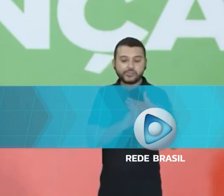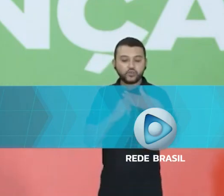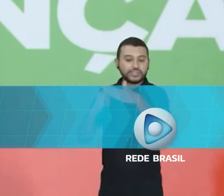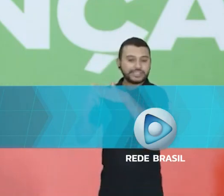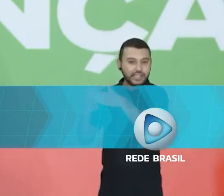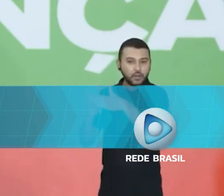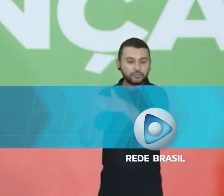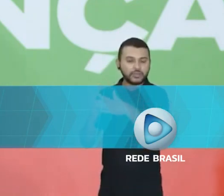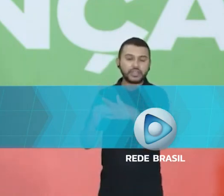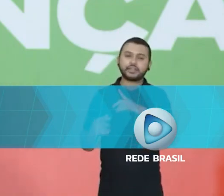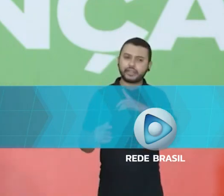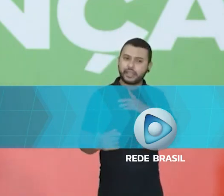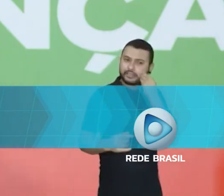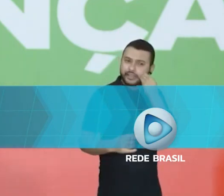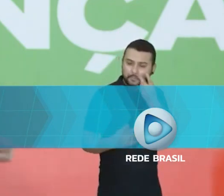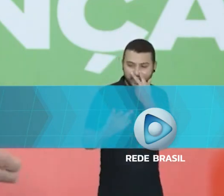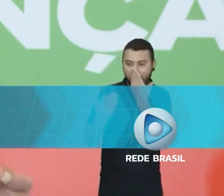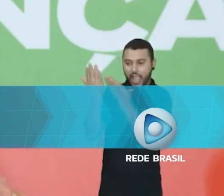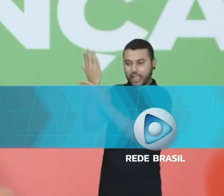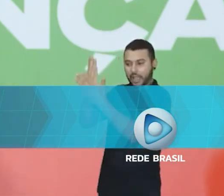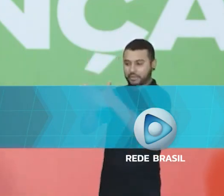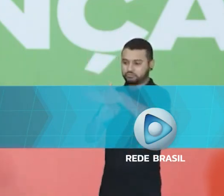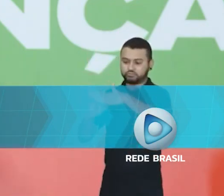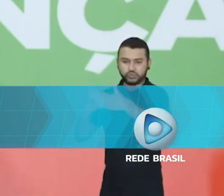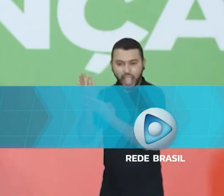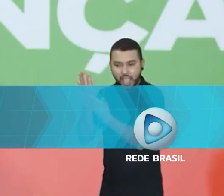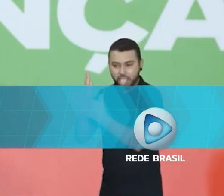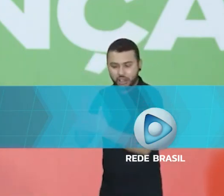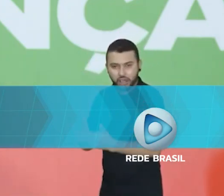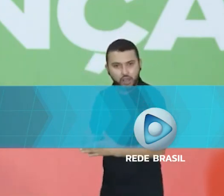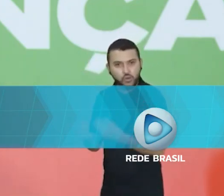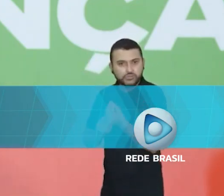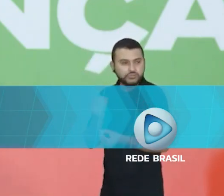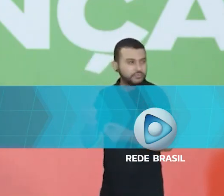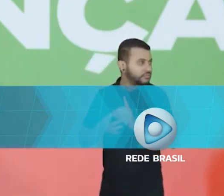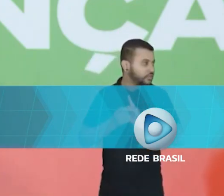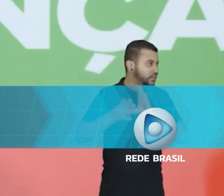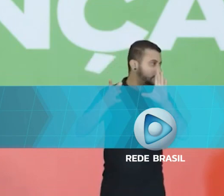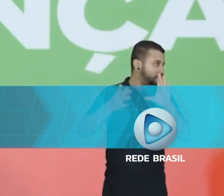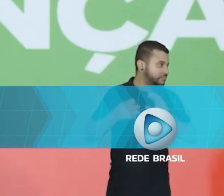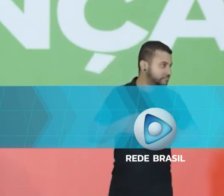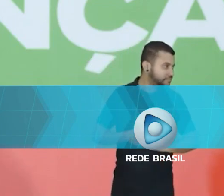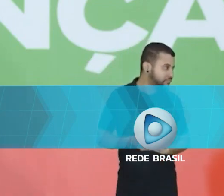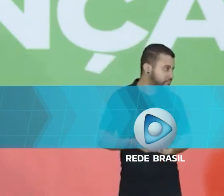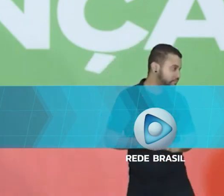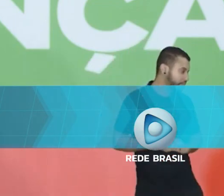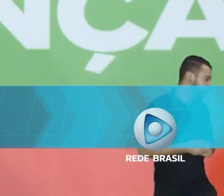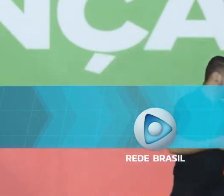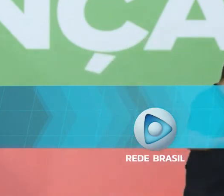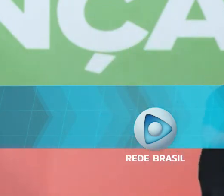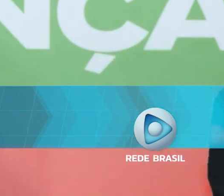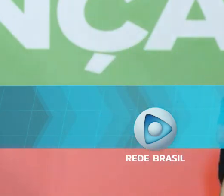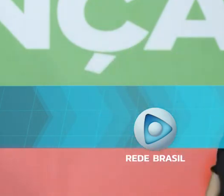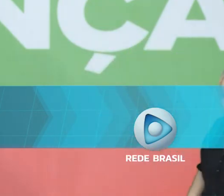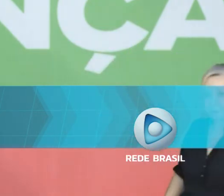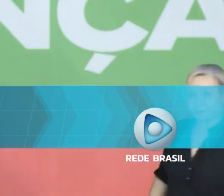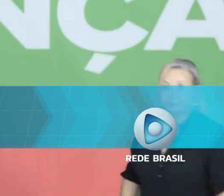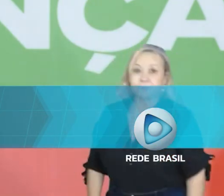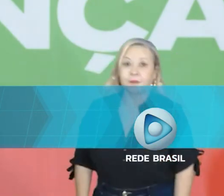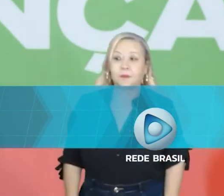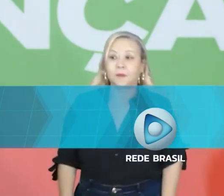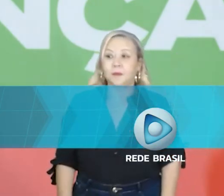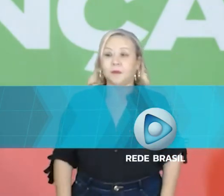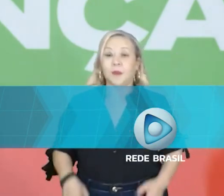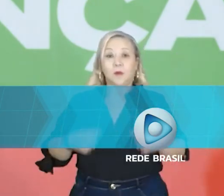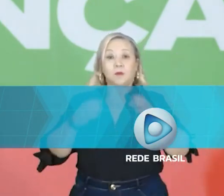tentativa de destruir as instituições que garantam a democratização desse país. Um cidadão que está prometendo aumentar